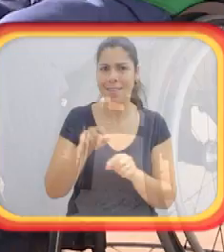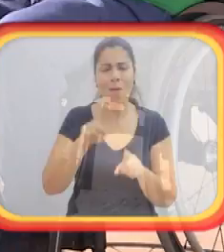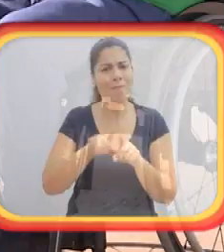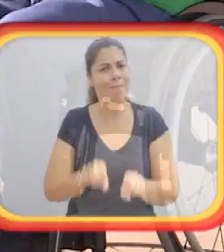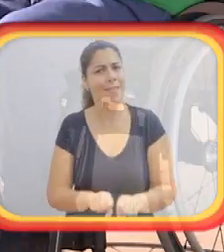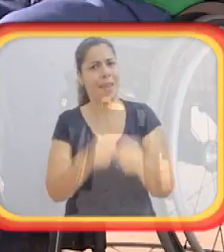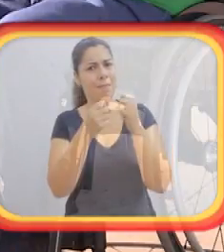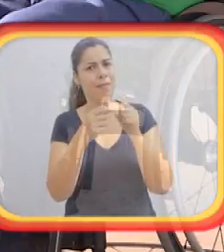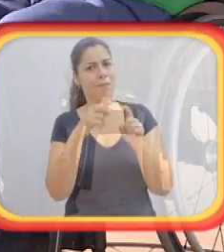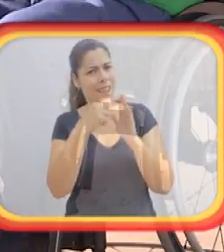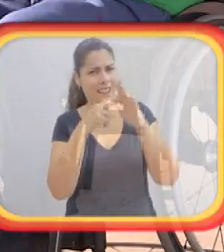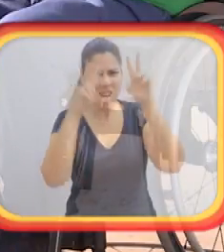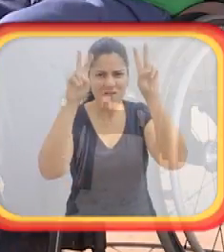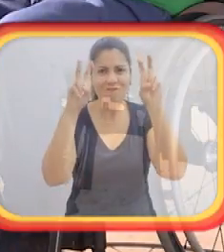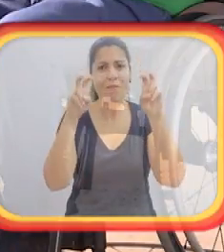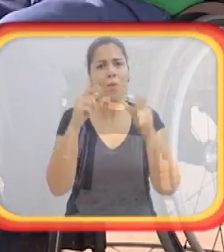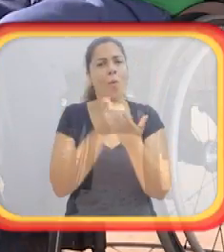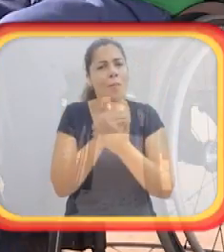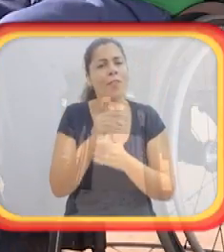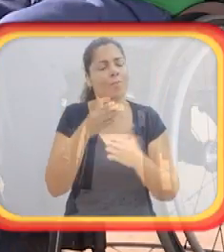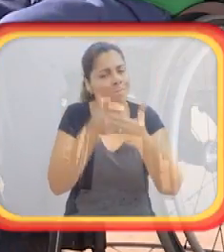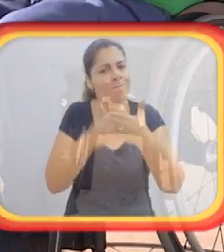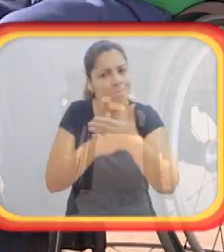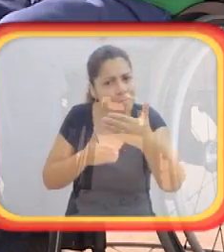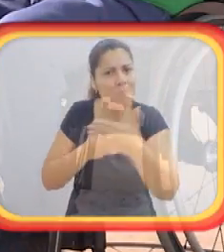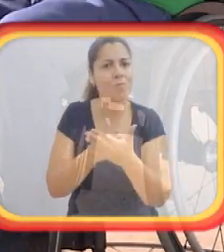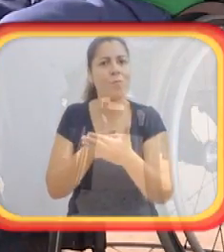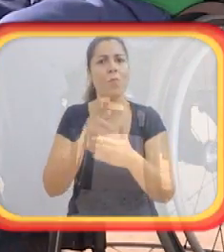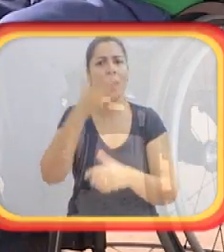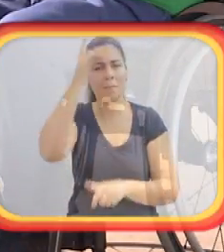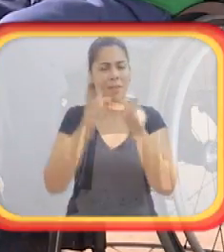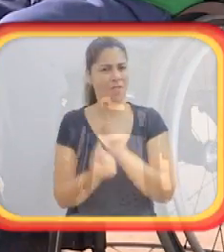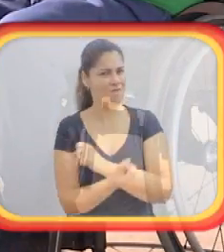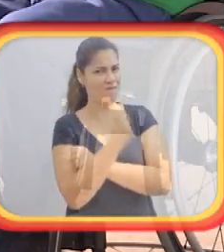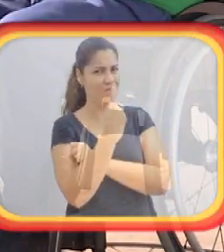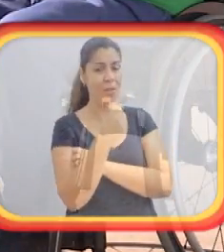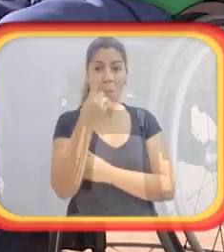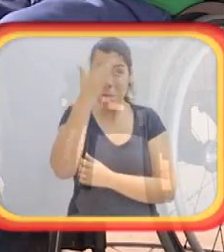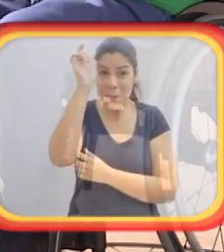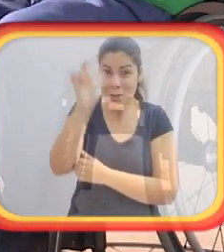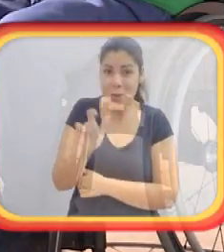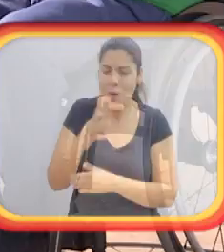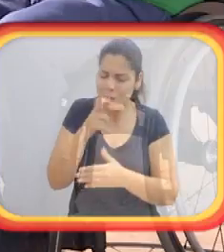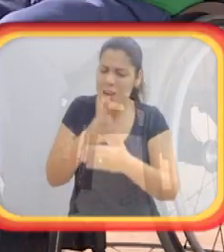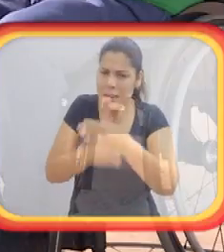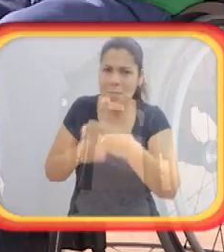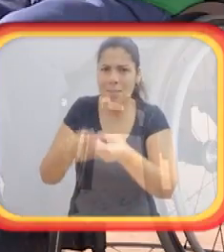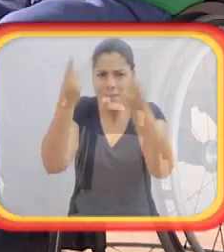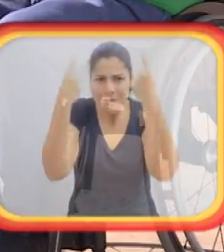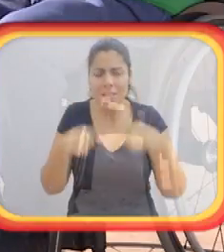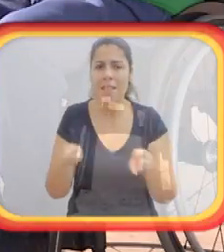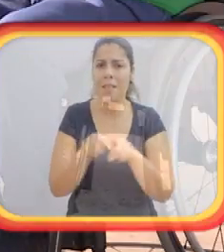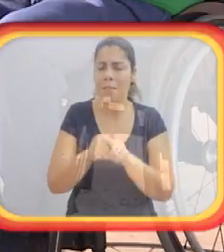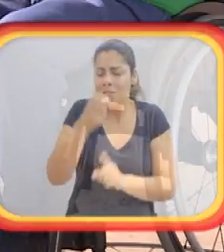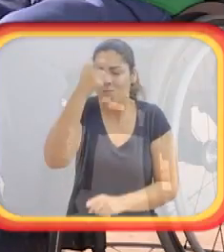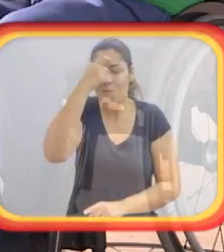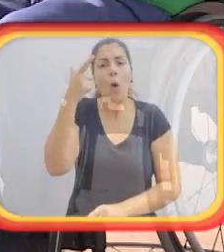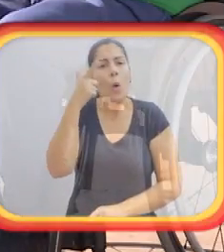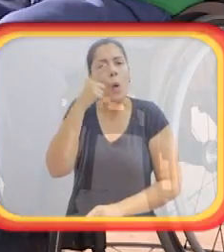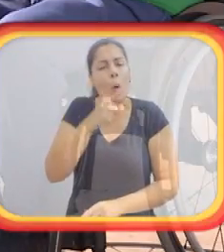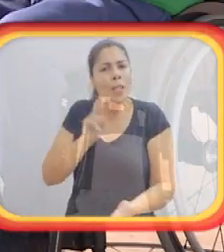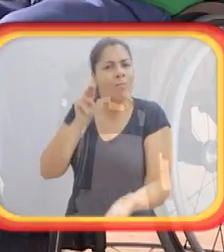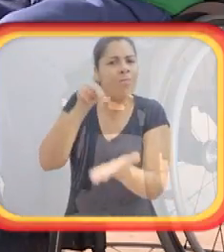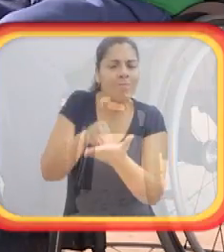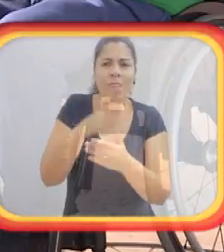Ou seja, eu estou aqui também para quebrar um bocado essas barreiras. As pessoas estranham, não é? Uma pessoa com limitações físicas ou